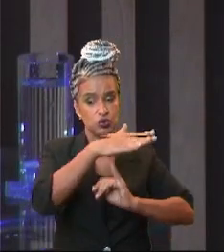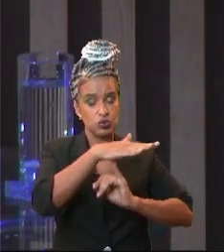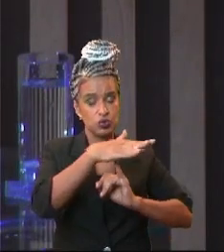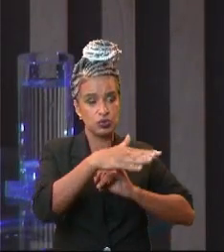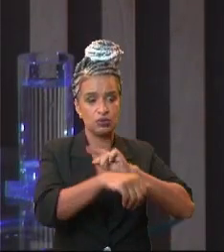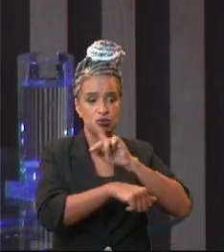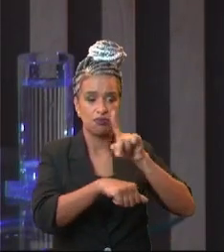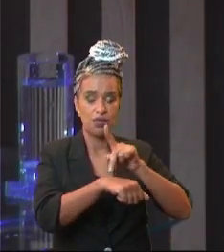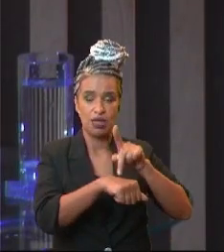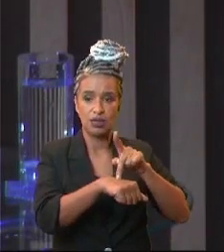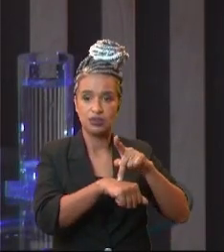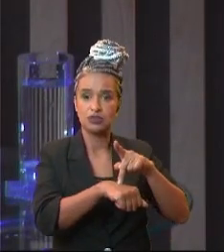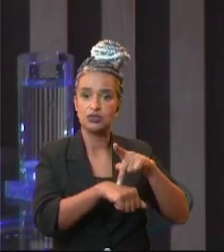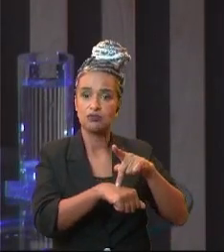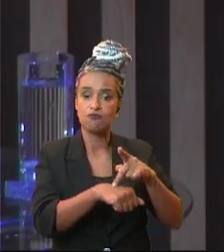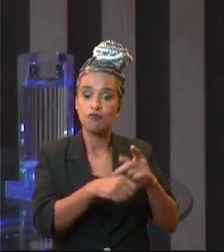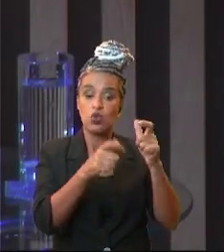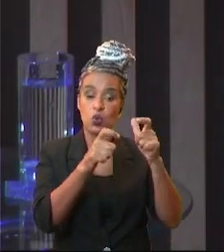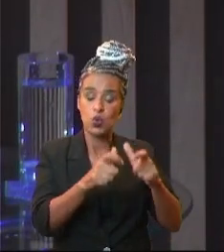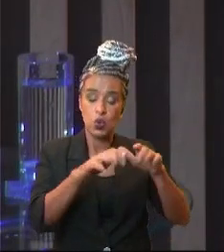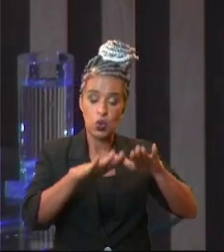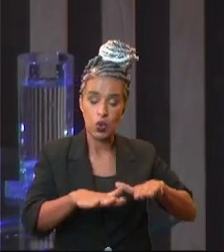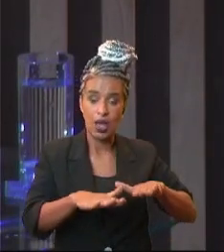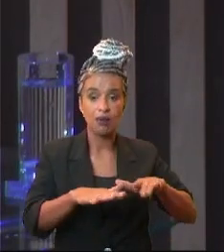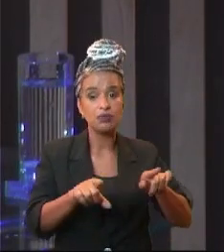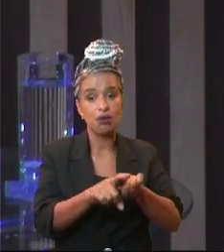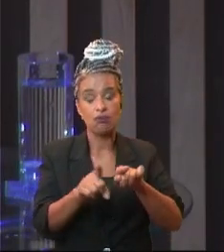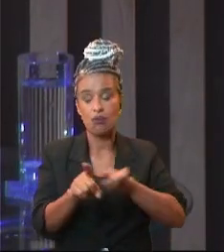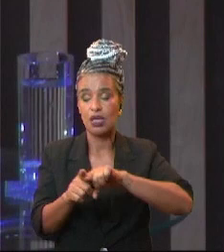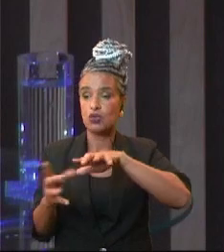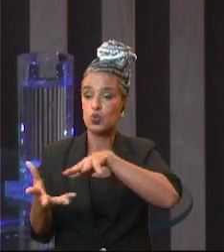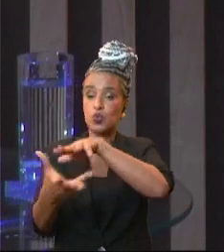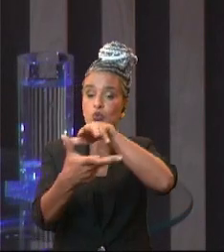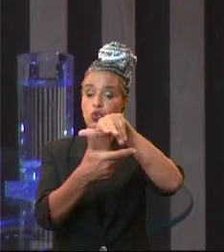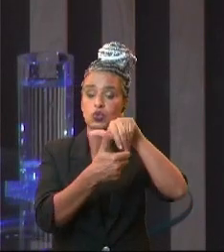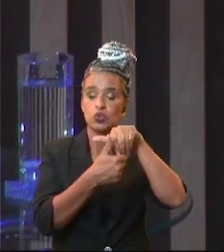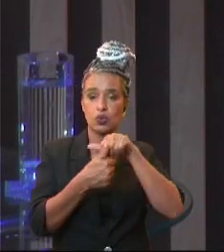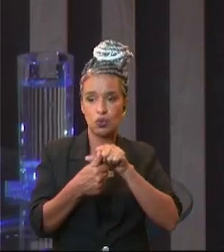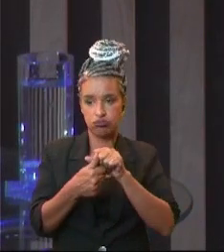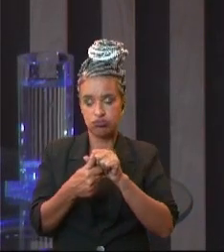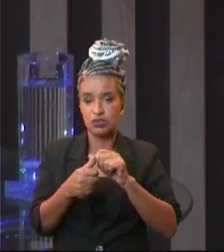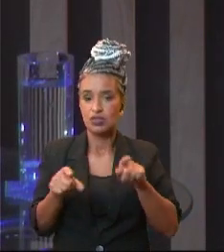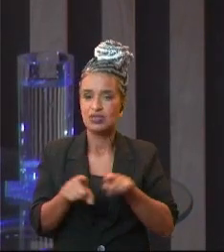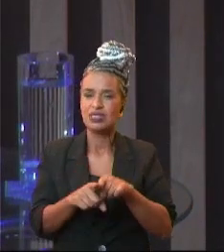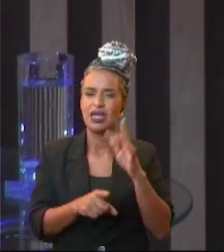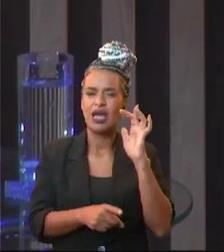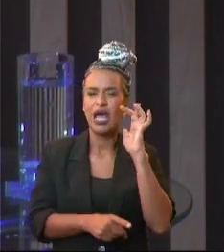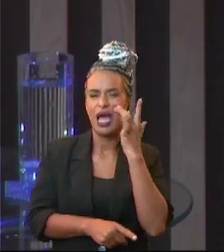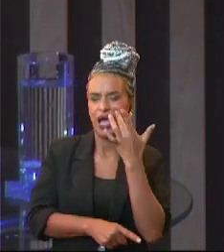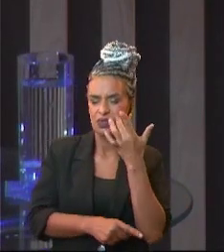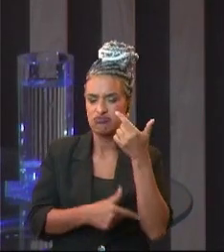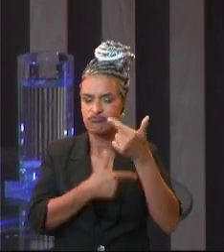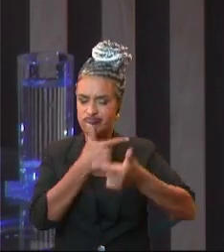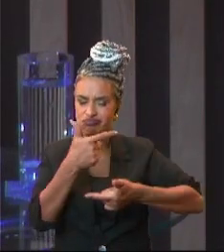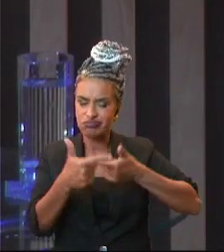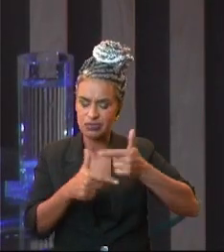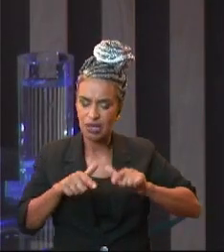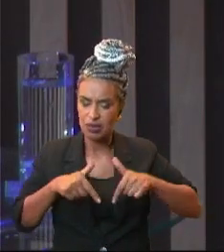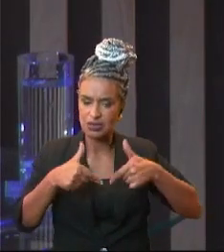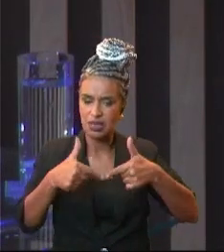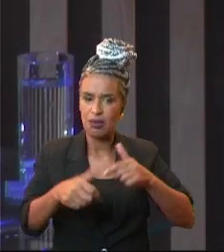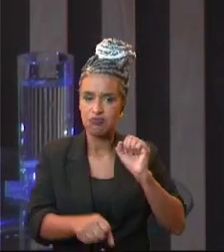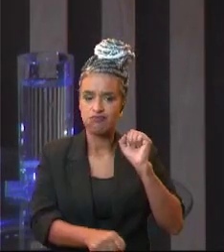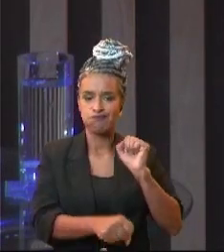organizações internacionais regionais, como globais. E se você acha que essa intensificação tende a